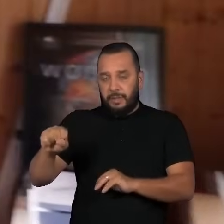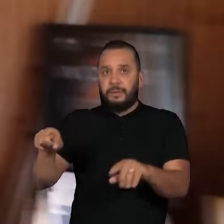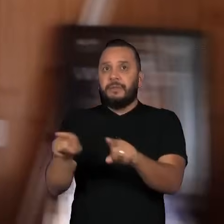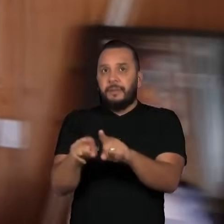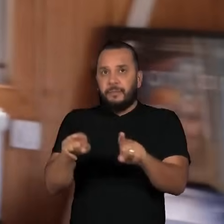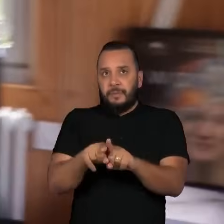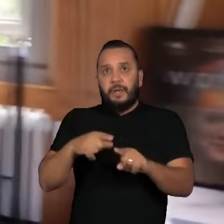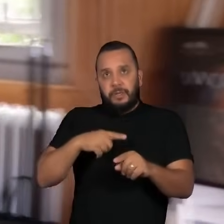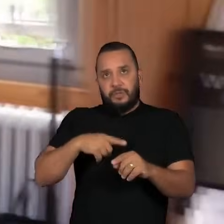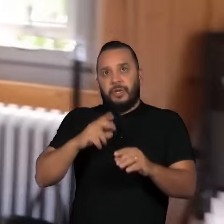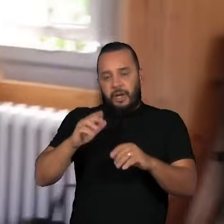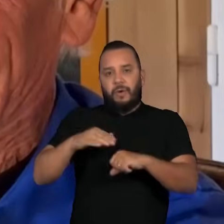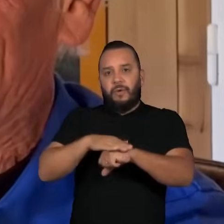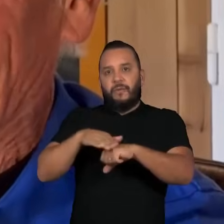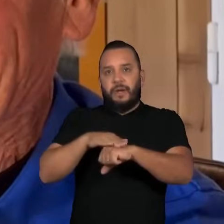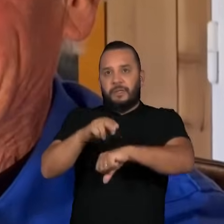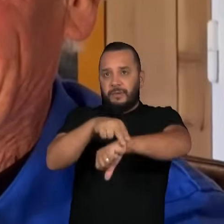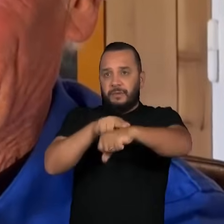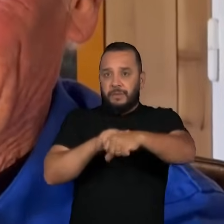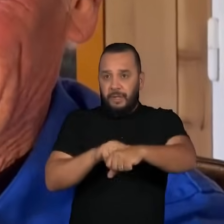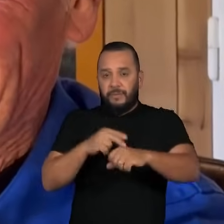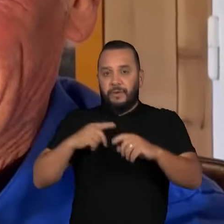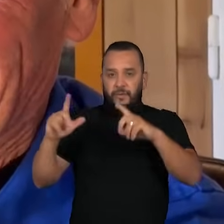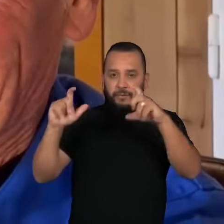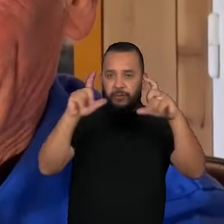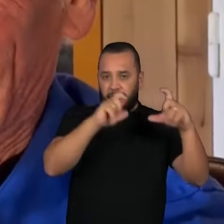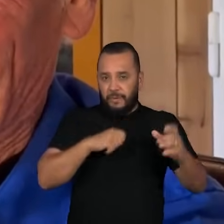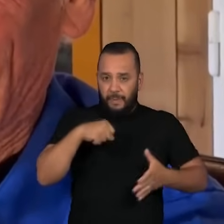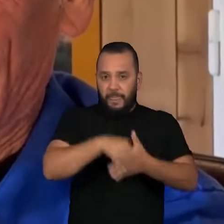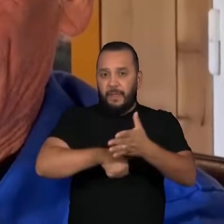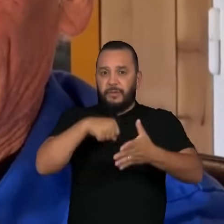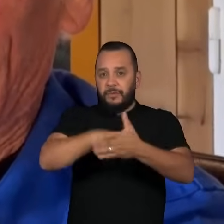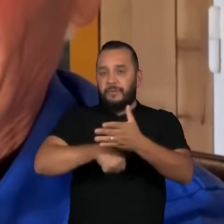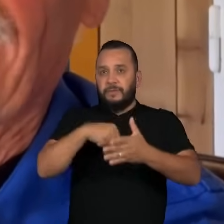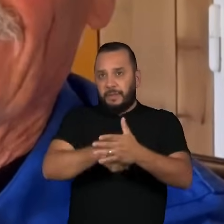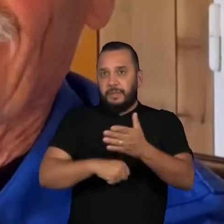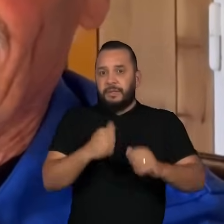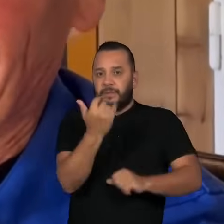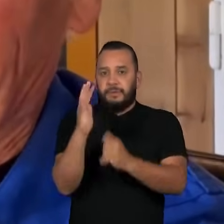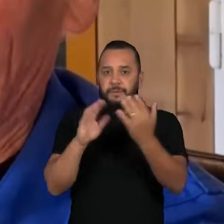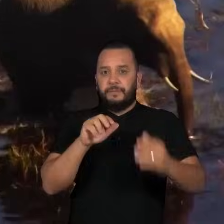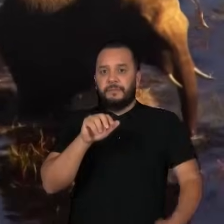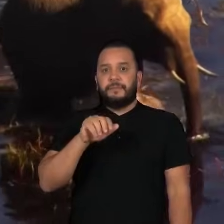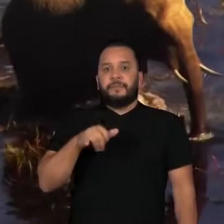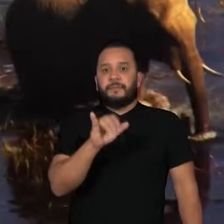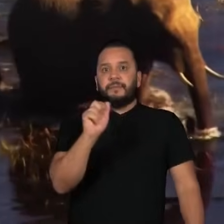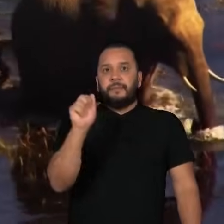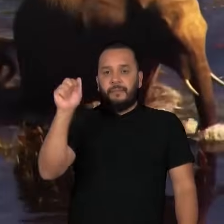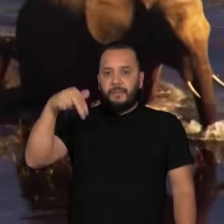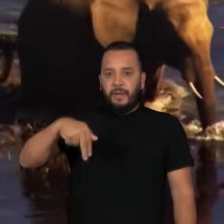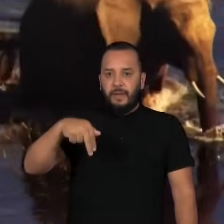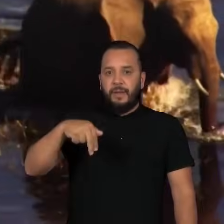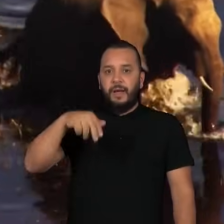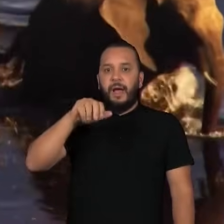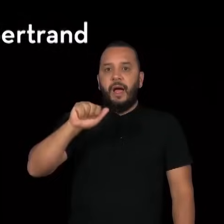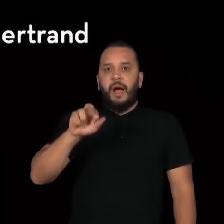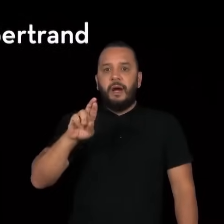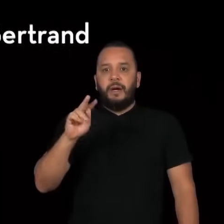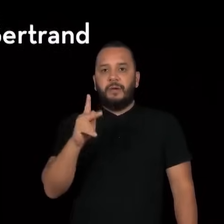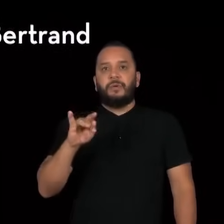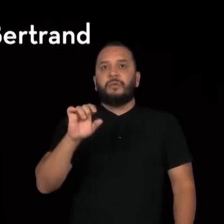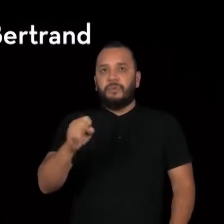Cultura em Londres, Leão Serva, o fotógrafo e ativista ambiental Ian Arthus Bertrand fala sobre o novo